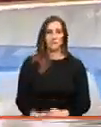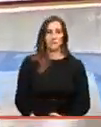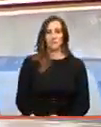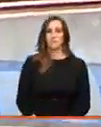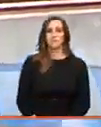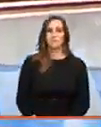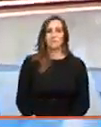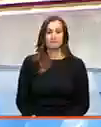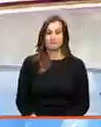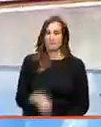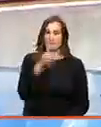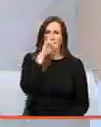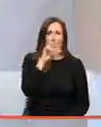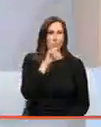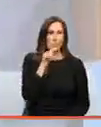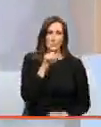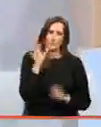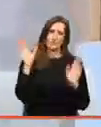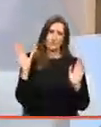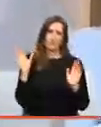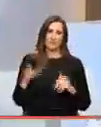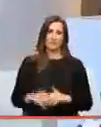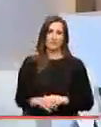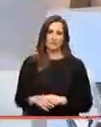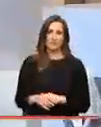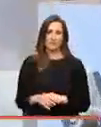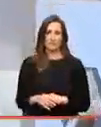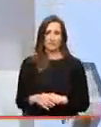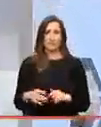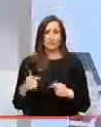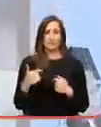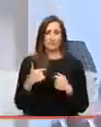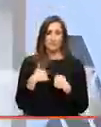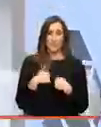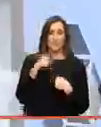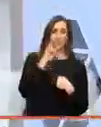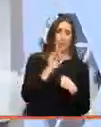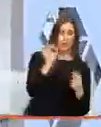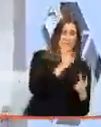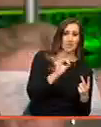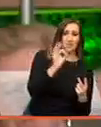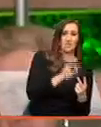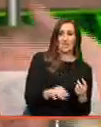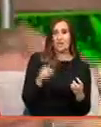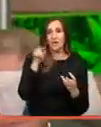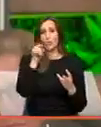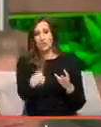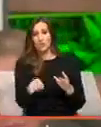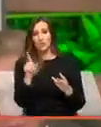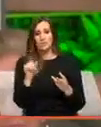nem quem não está comigo é cortina é contigo